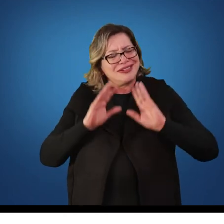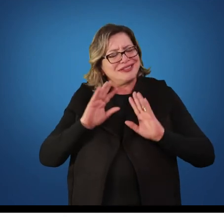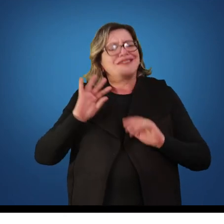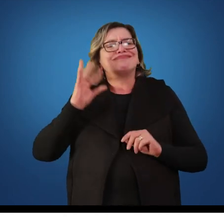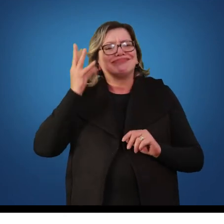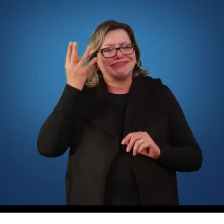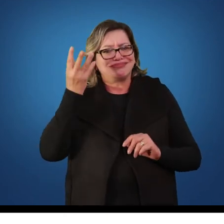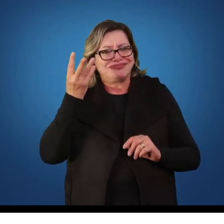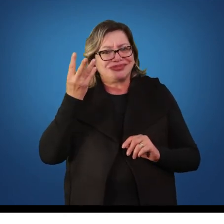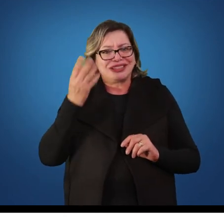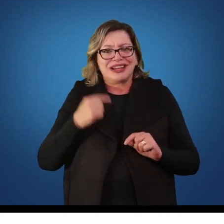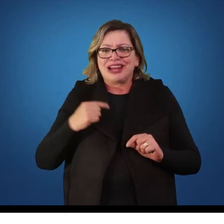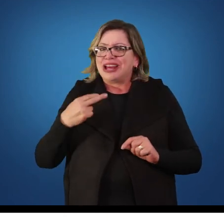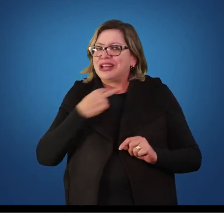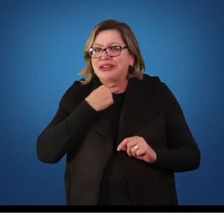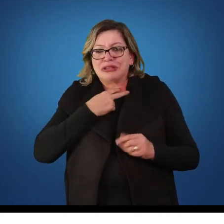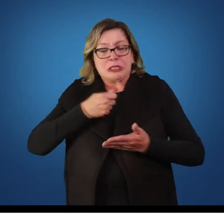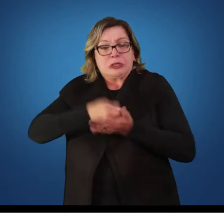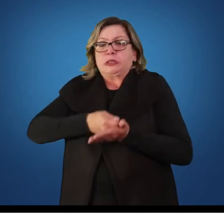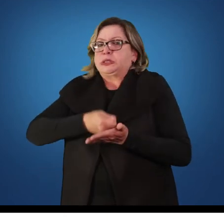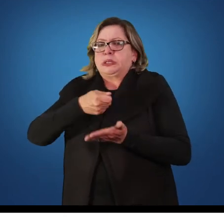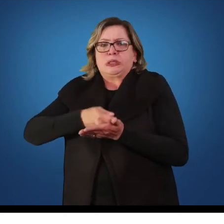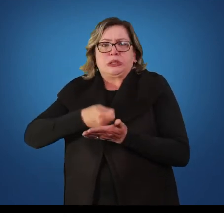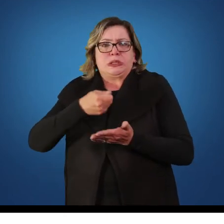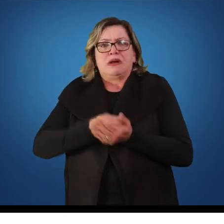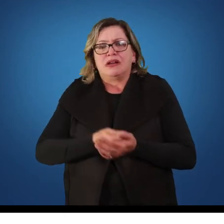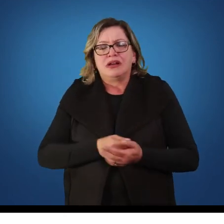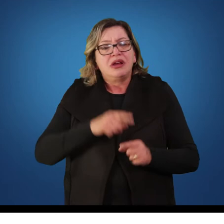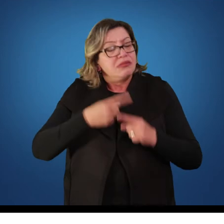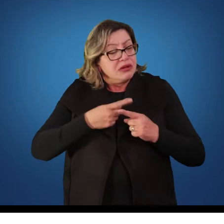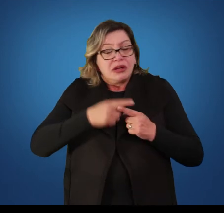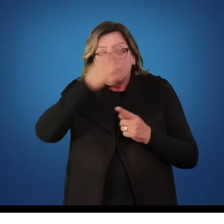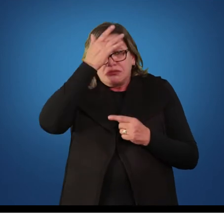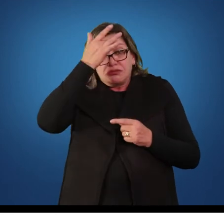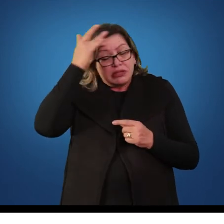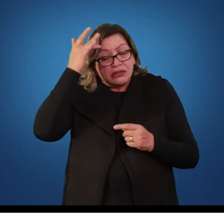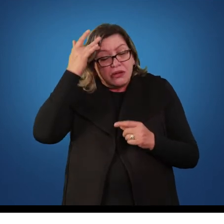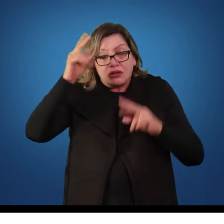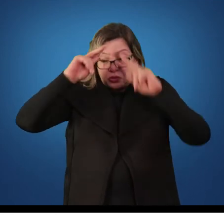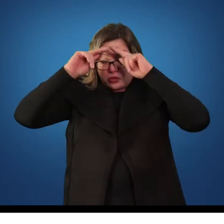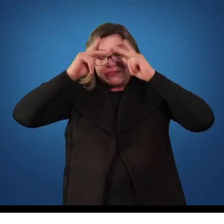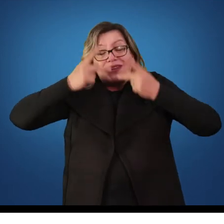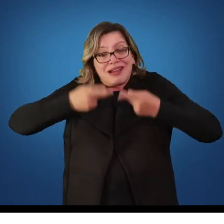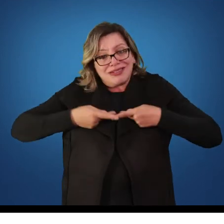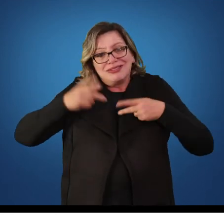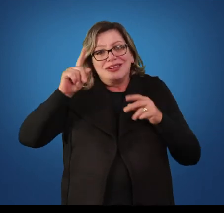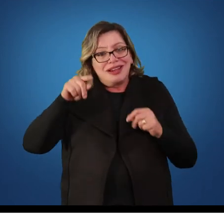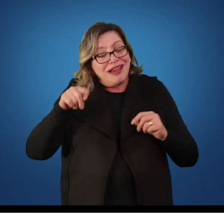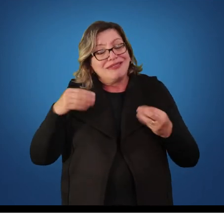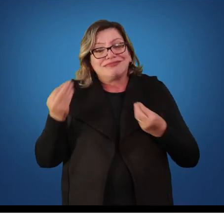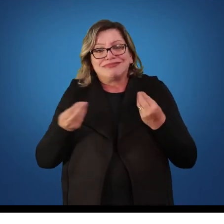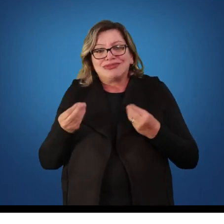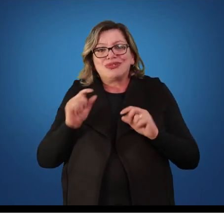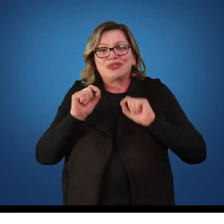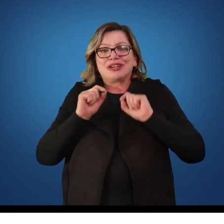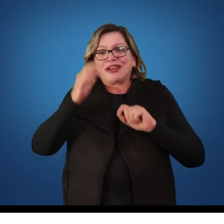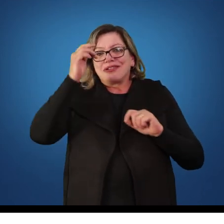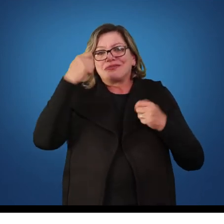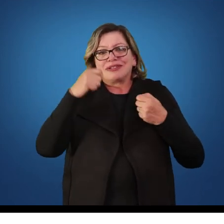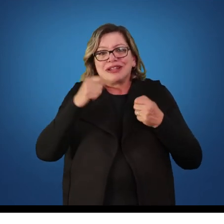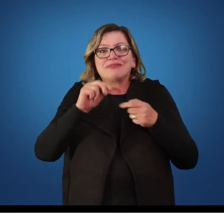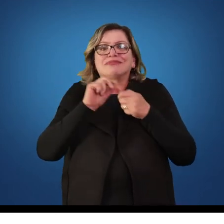e você não pode ficar exigindo isso porque é um ser humano certo o que você deve pensar e fazer é